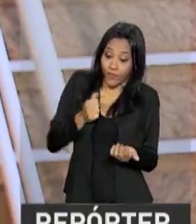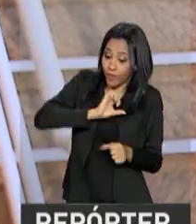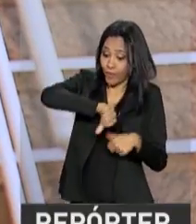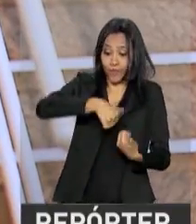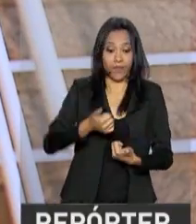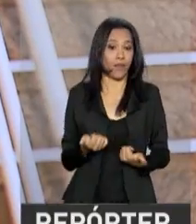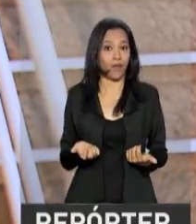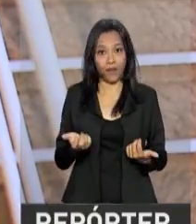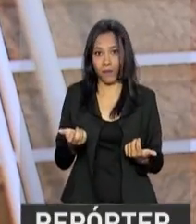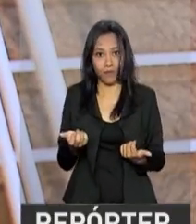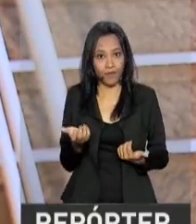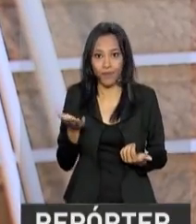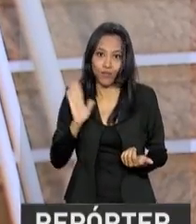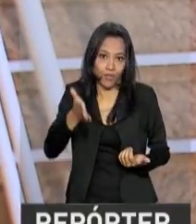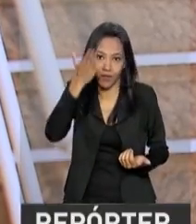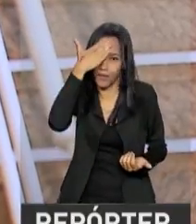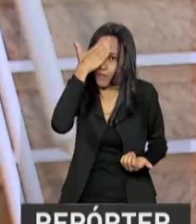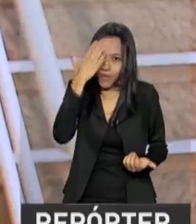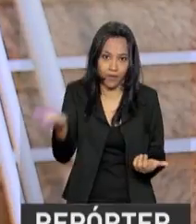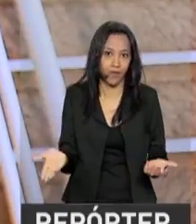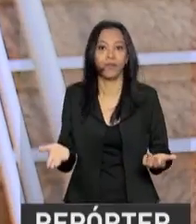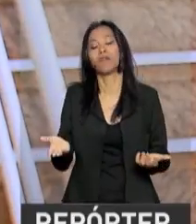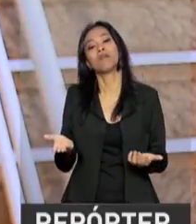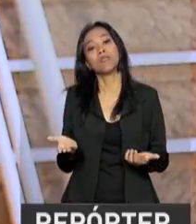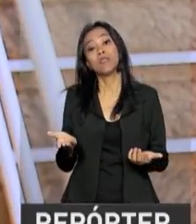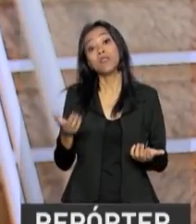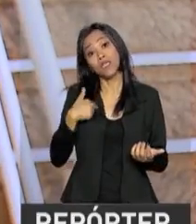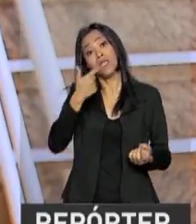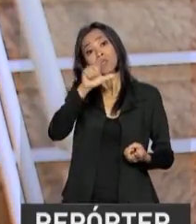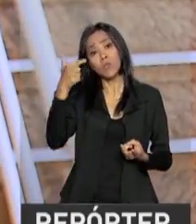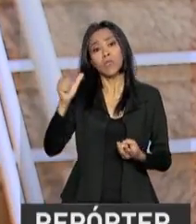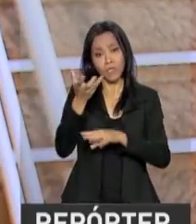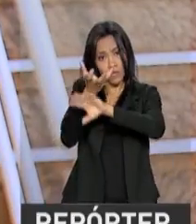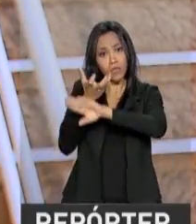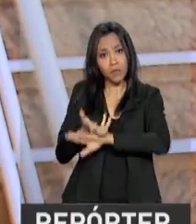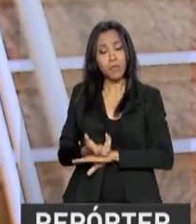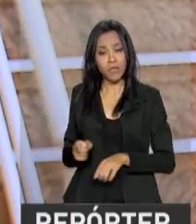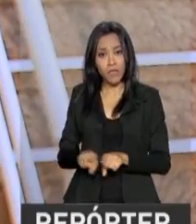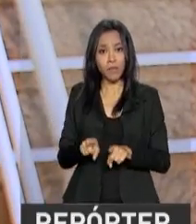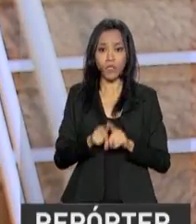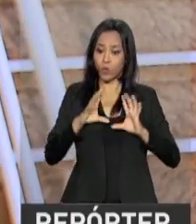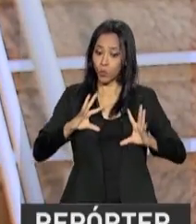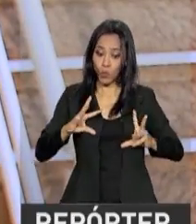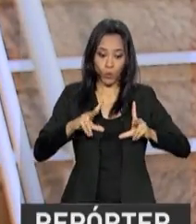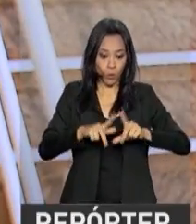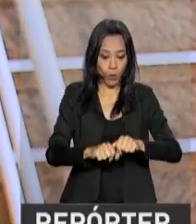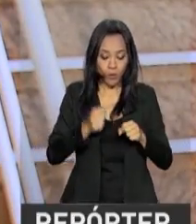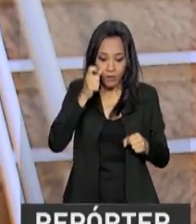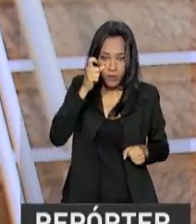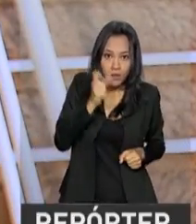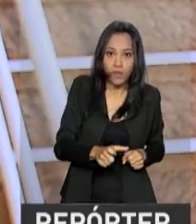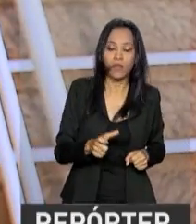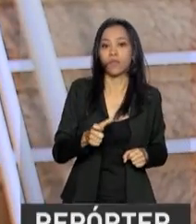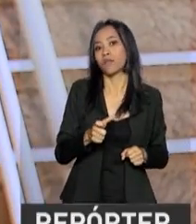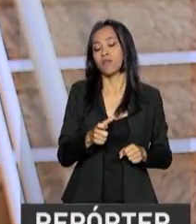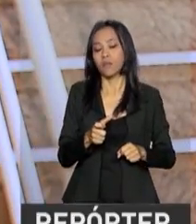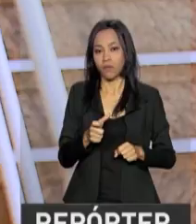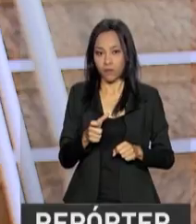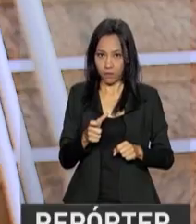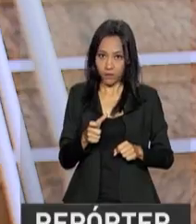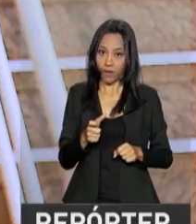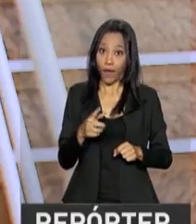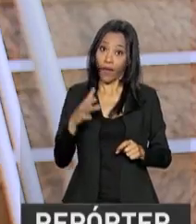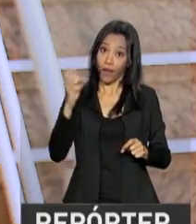mudar o que eu sabia, mas não era aquilo. E as outras matérias também. Todas as matérias são muito interessantes.